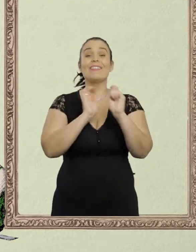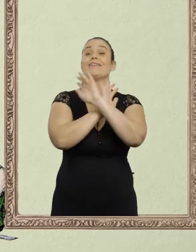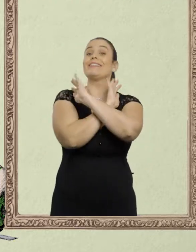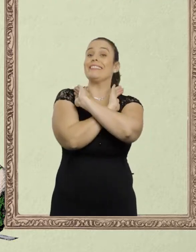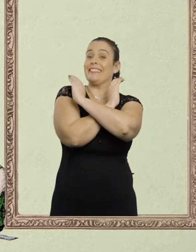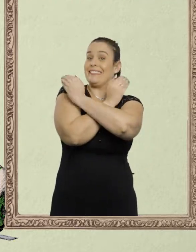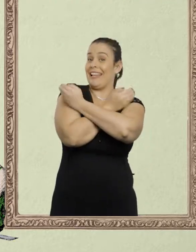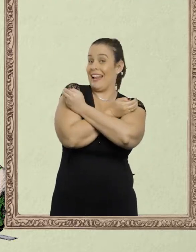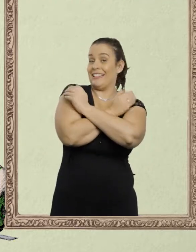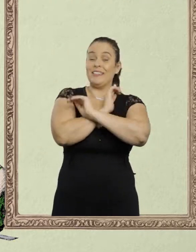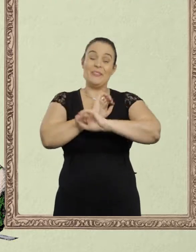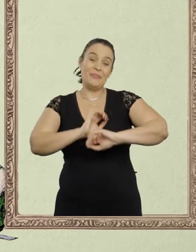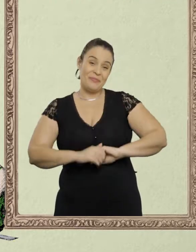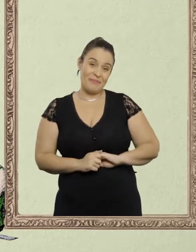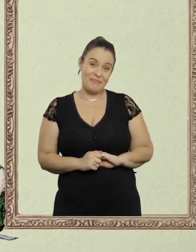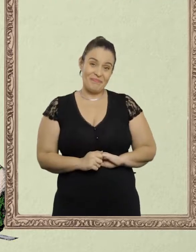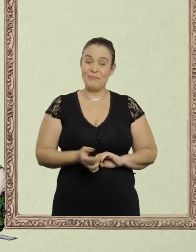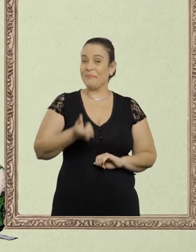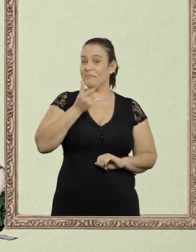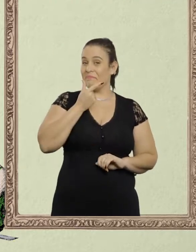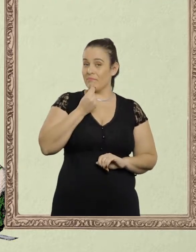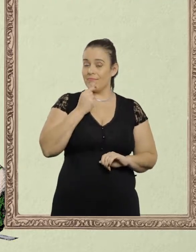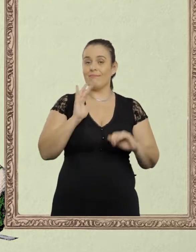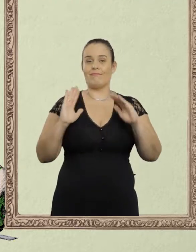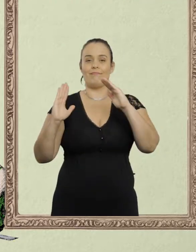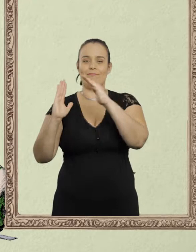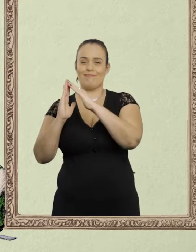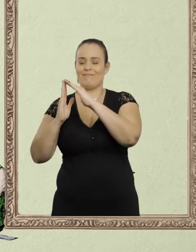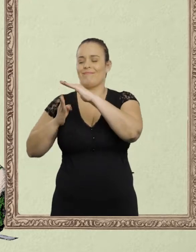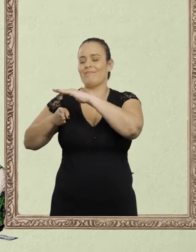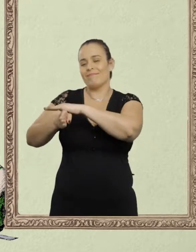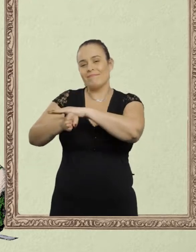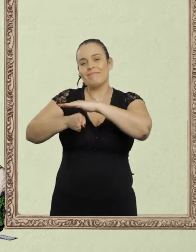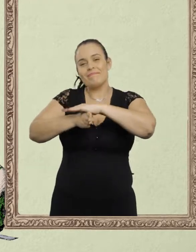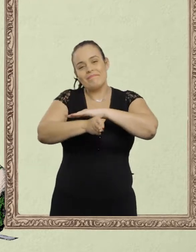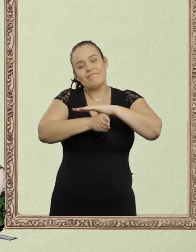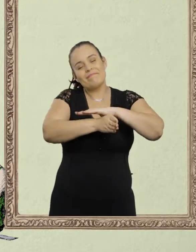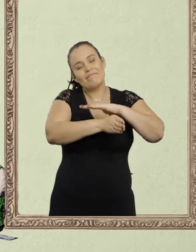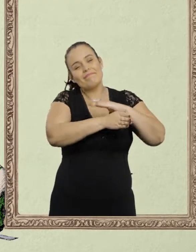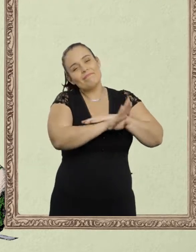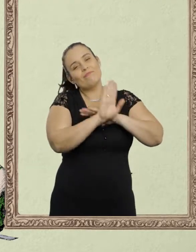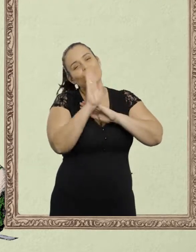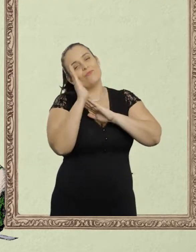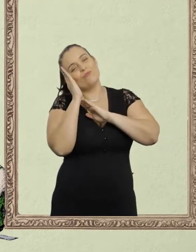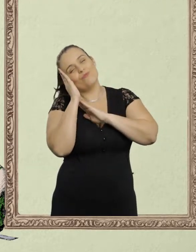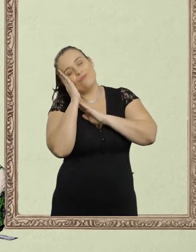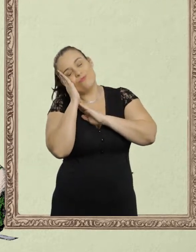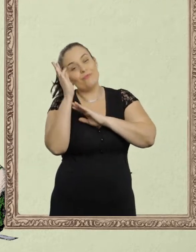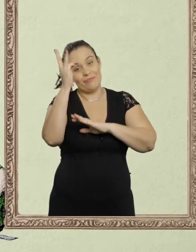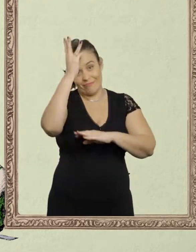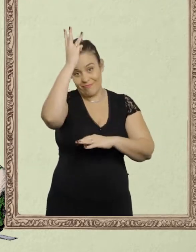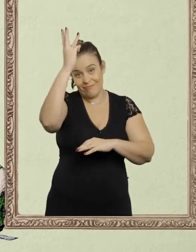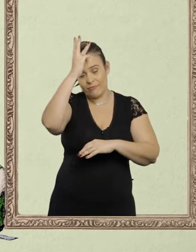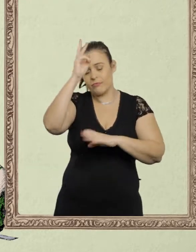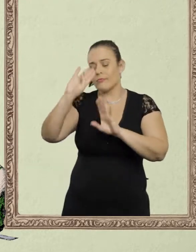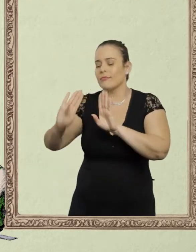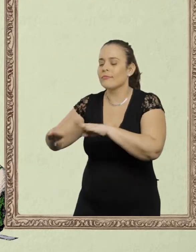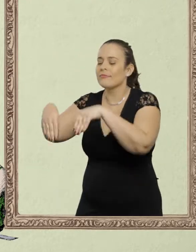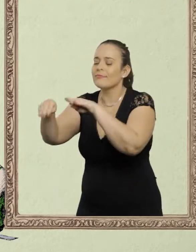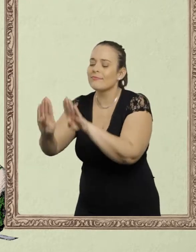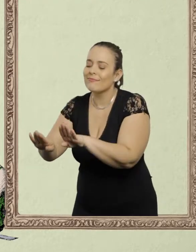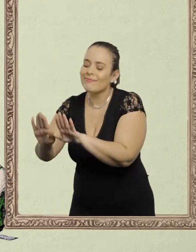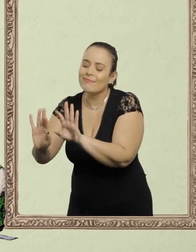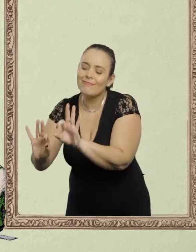história. Pode ser a história da Cinderela. Os meninos entraram em casa. Todos dormiram.